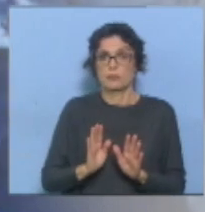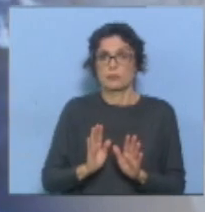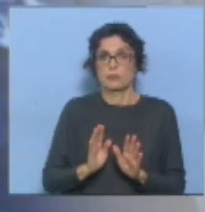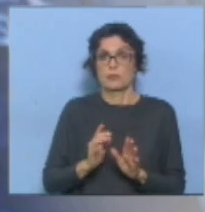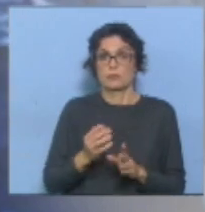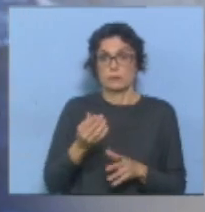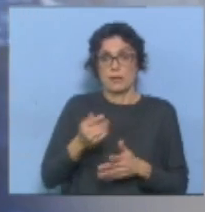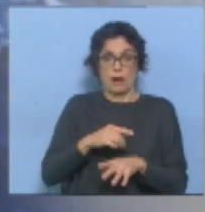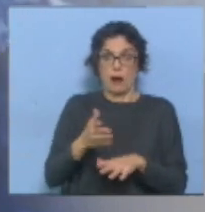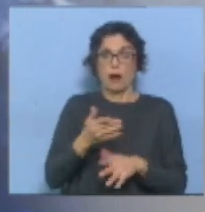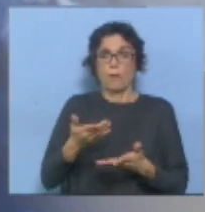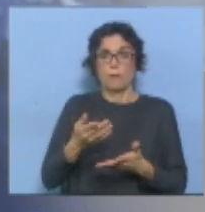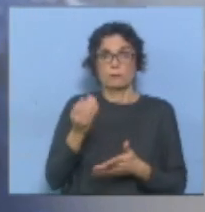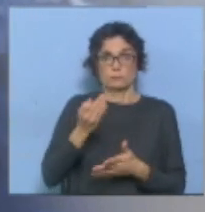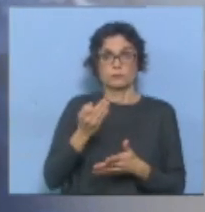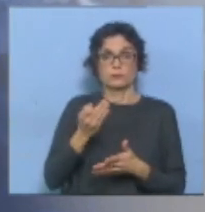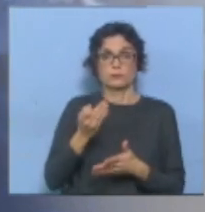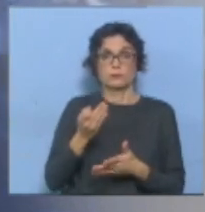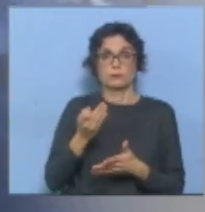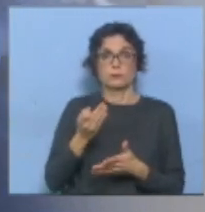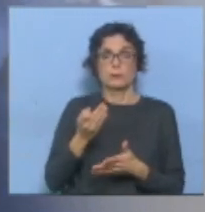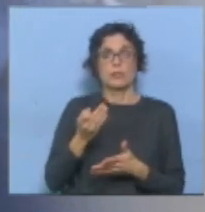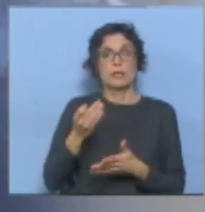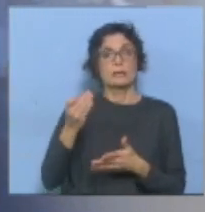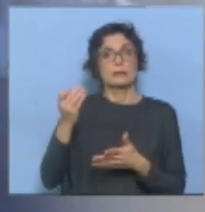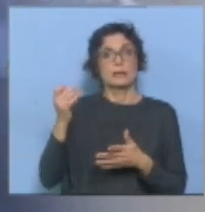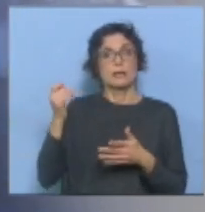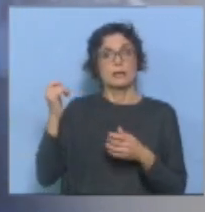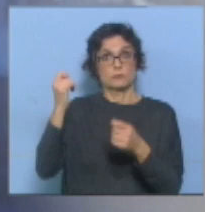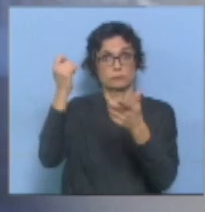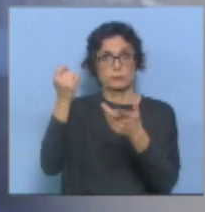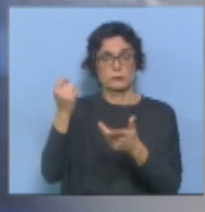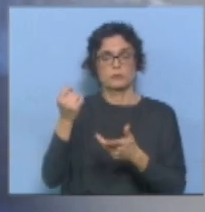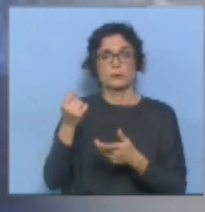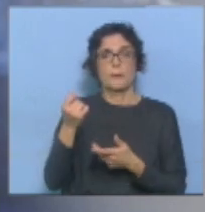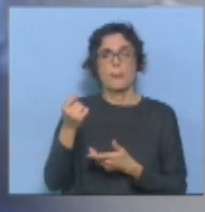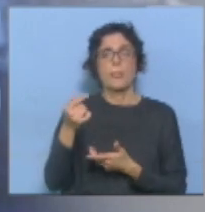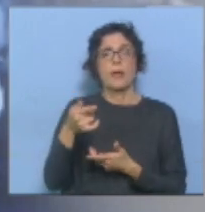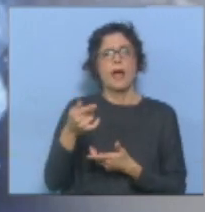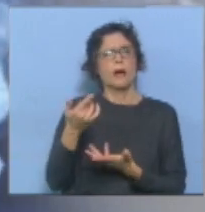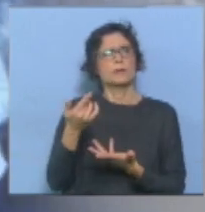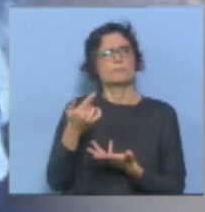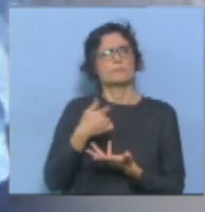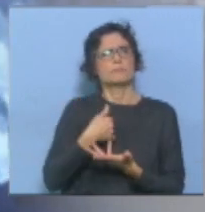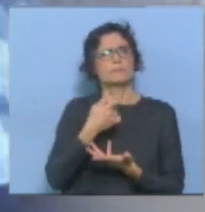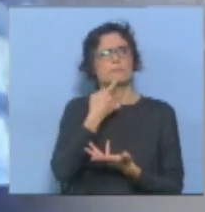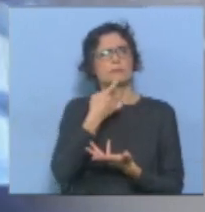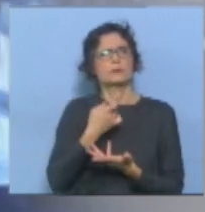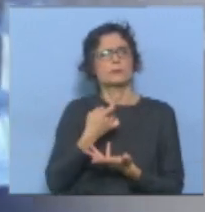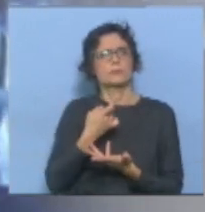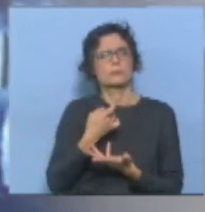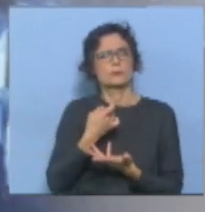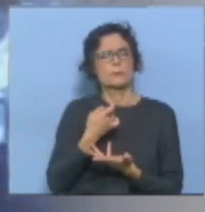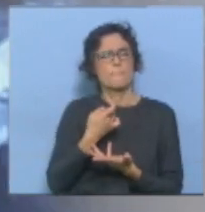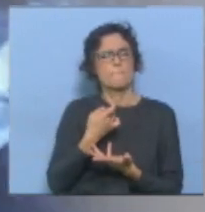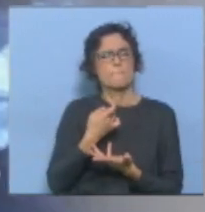altura no Porto ocorre a associação comemorativa, mas é importante também sempre a universidade